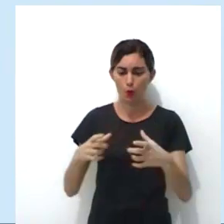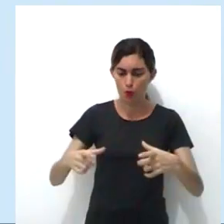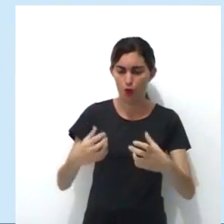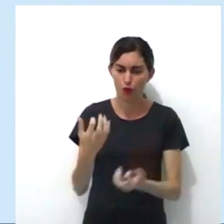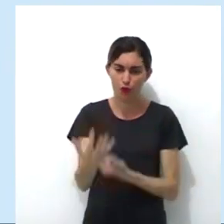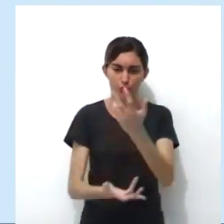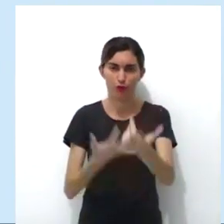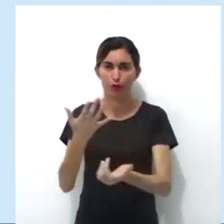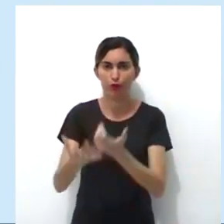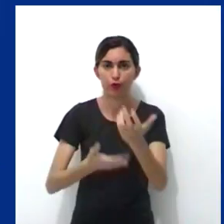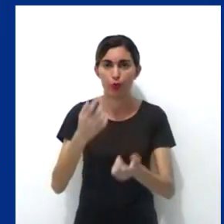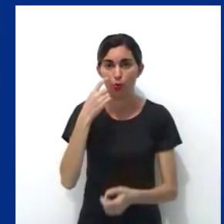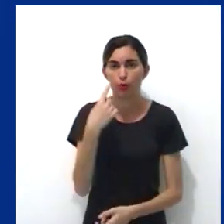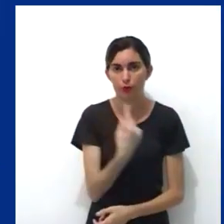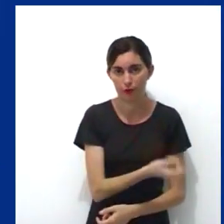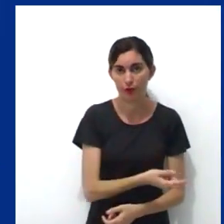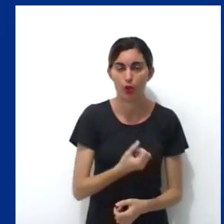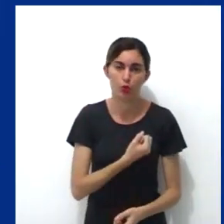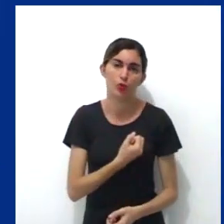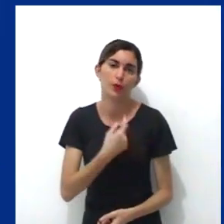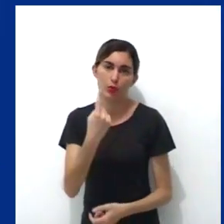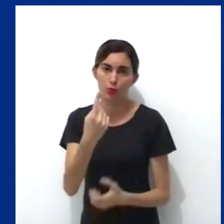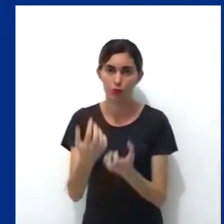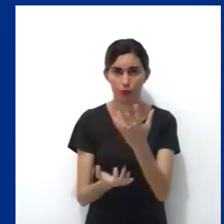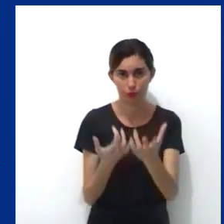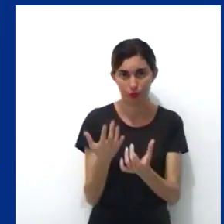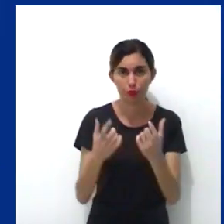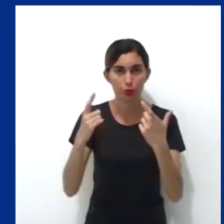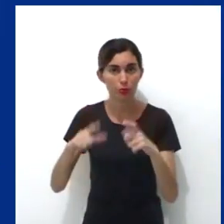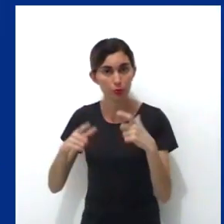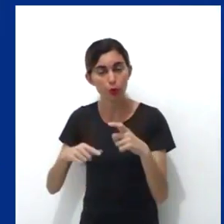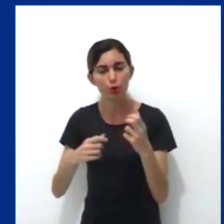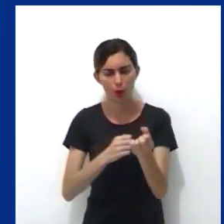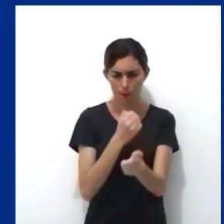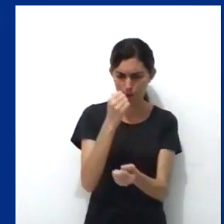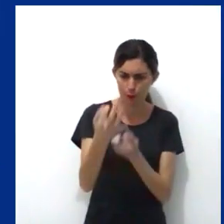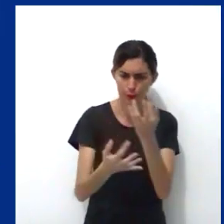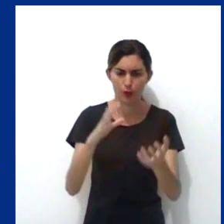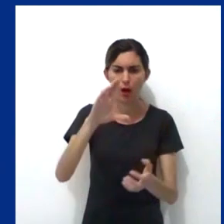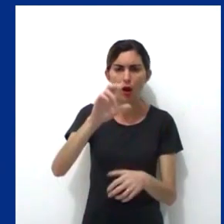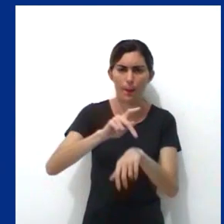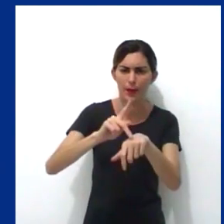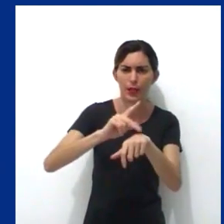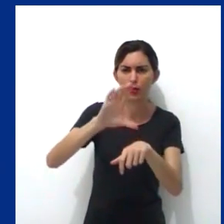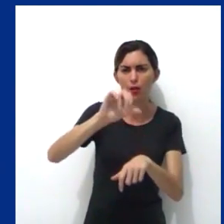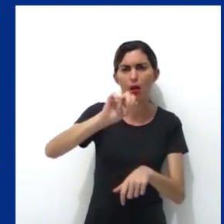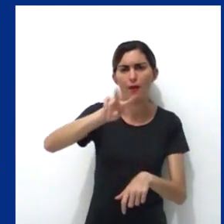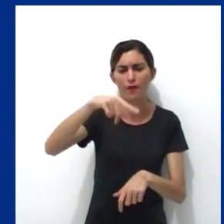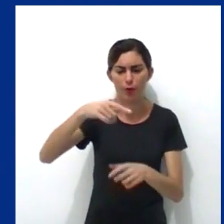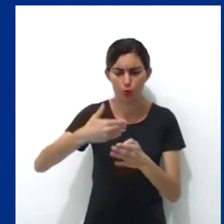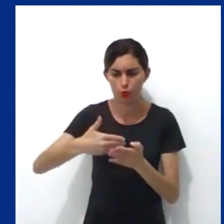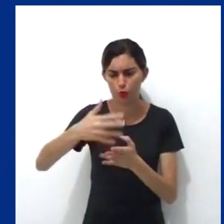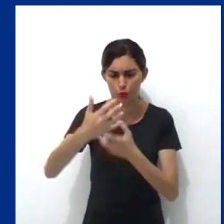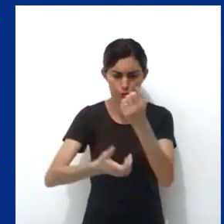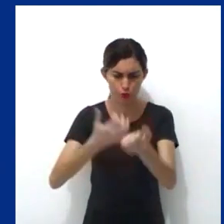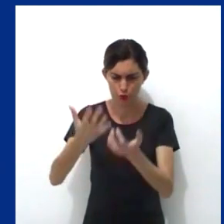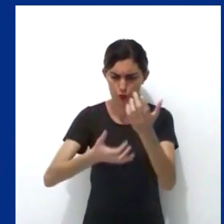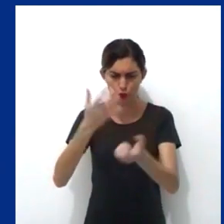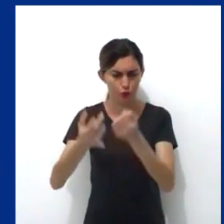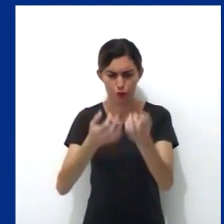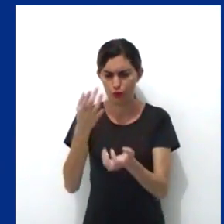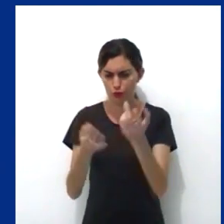vapor. Eu quero trazer um exemplo para vocês como é que funciona a chamada Maria Fumaça, que era a locomotiva, porque soltava muita